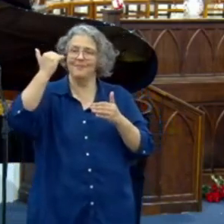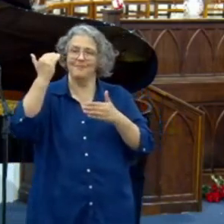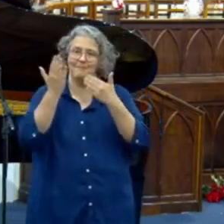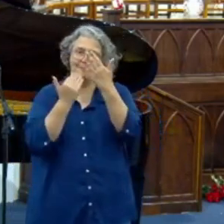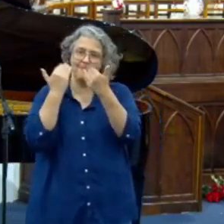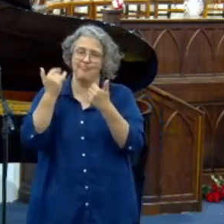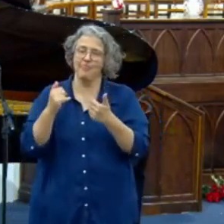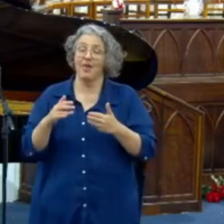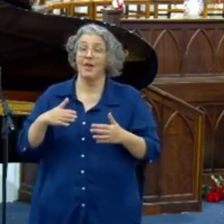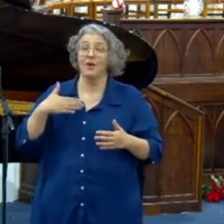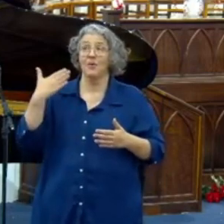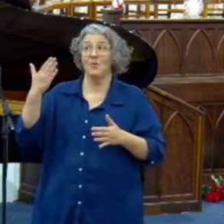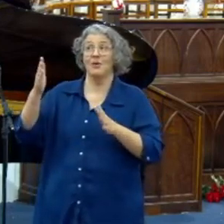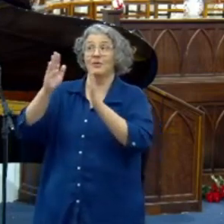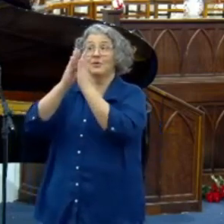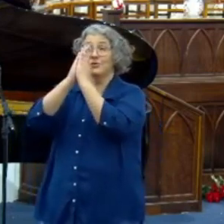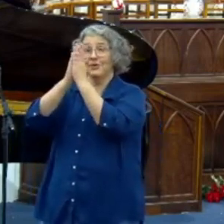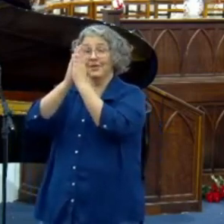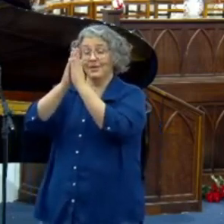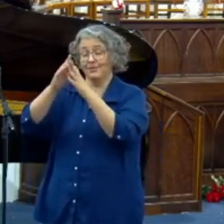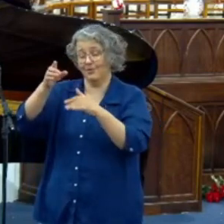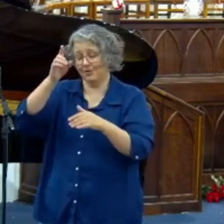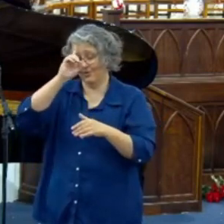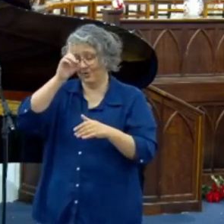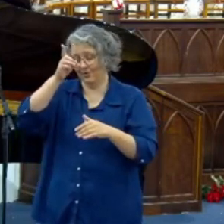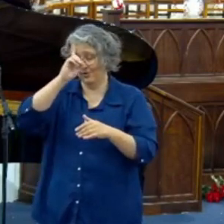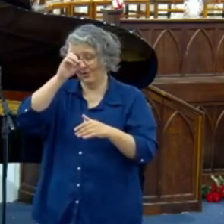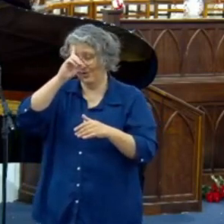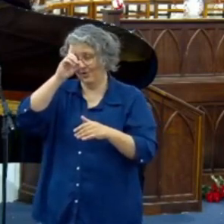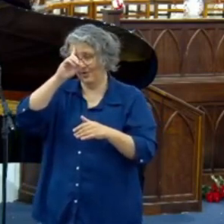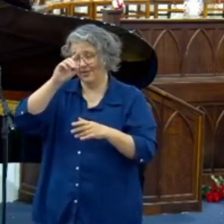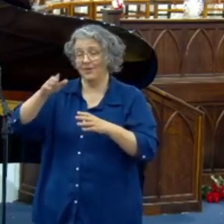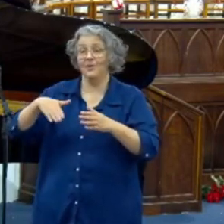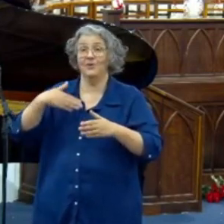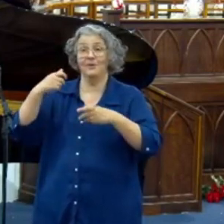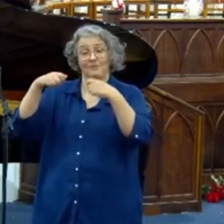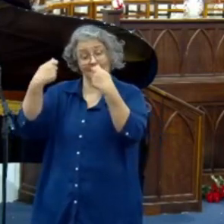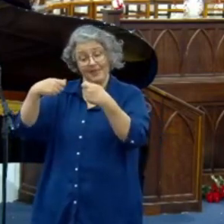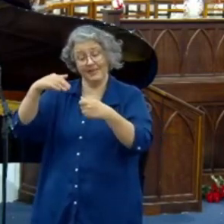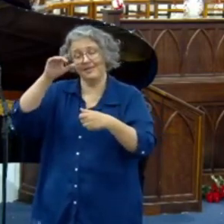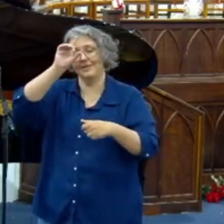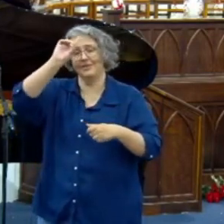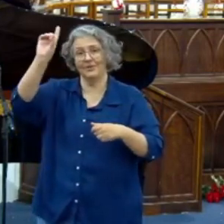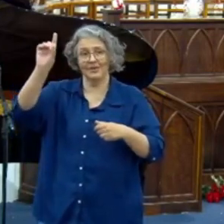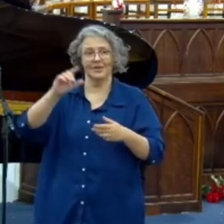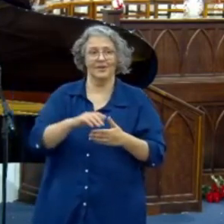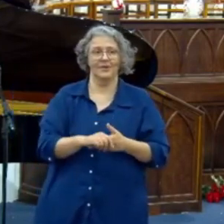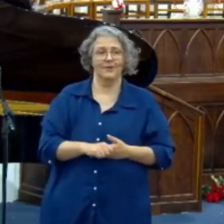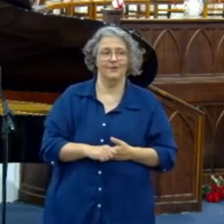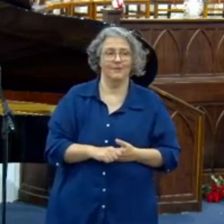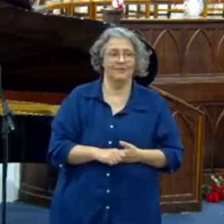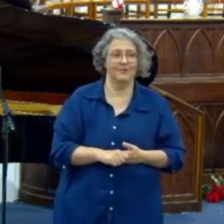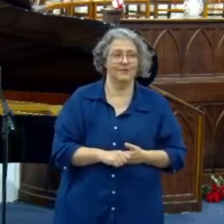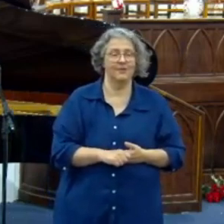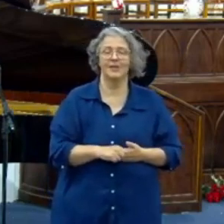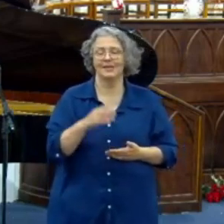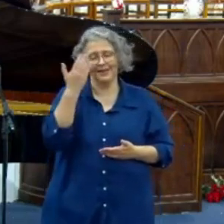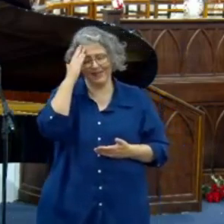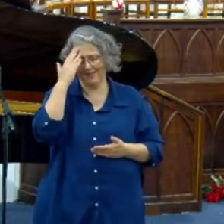nós oramos ao Senhor dia após dia porque dependemos dEle, estamos dizendo, Senhor, eu não tenho condição de fazer as coisas certas que te